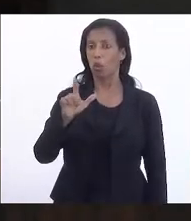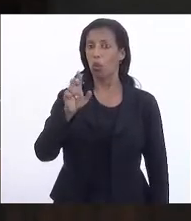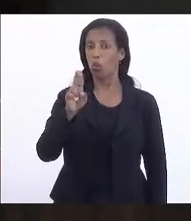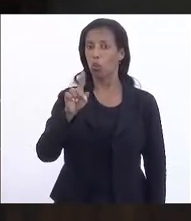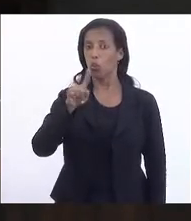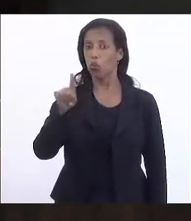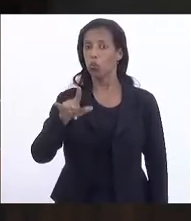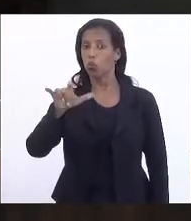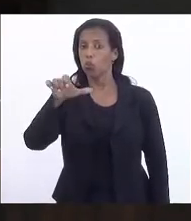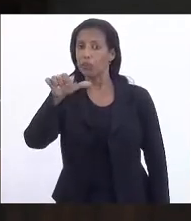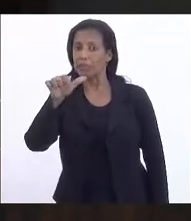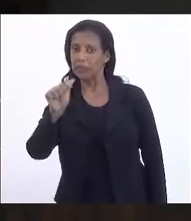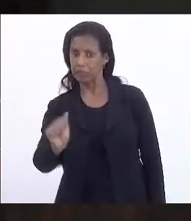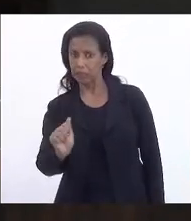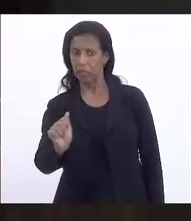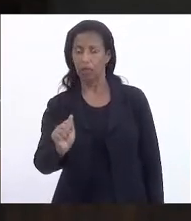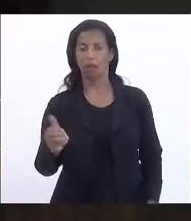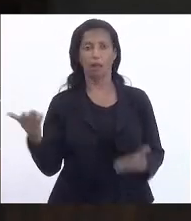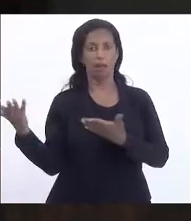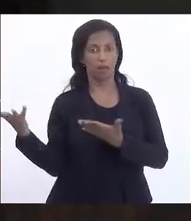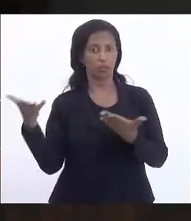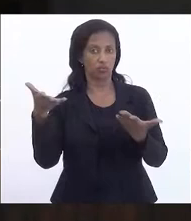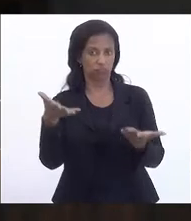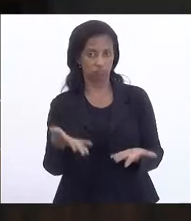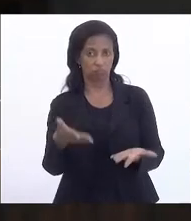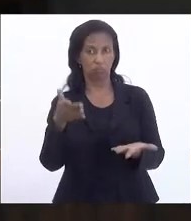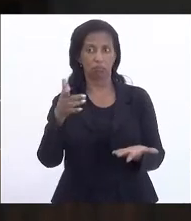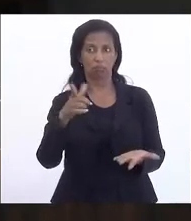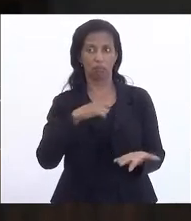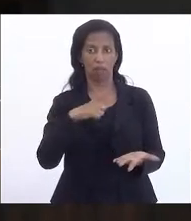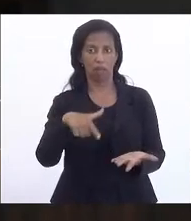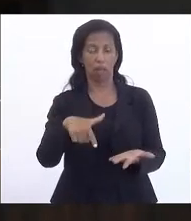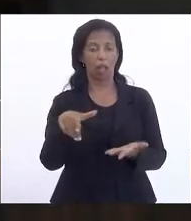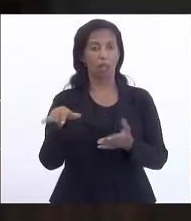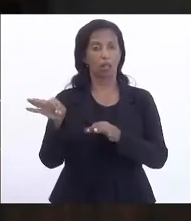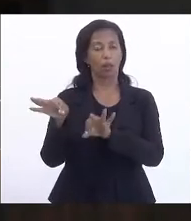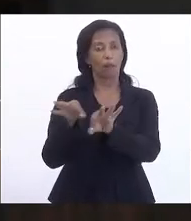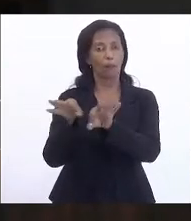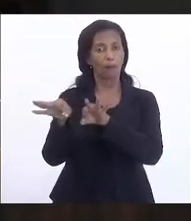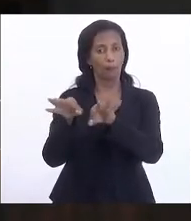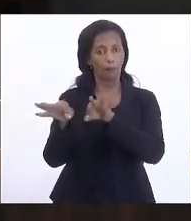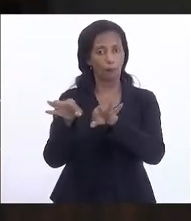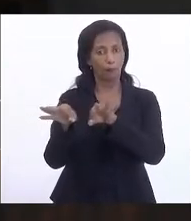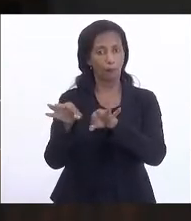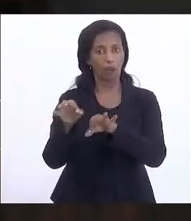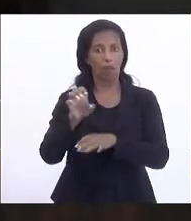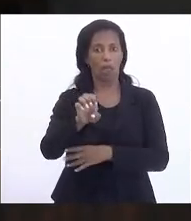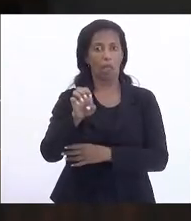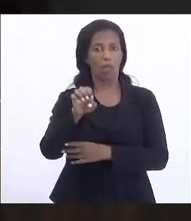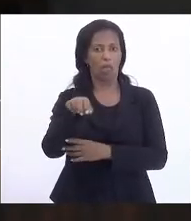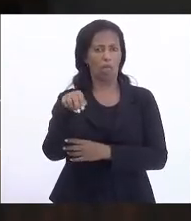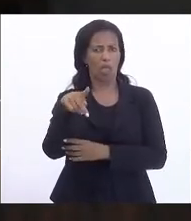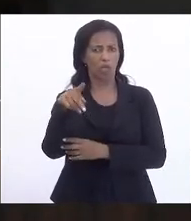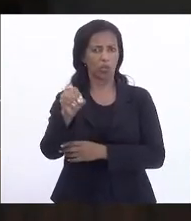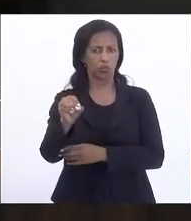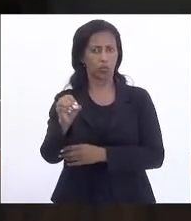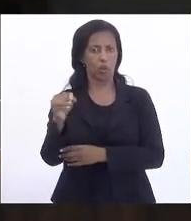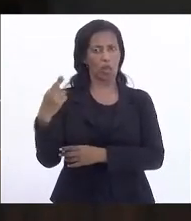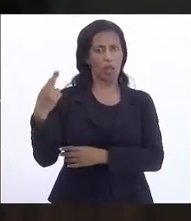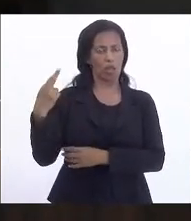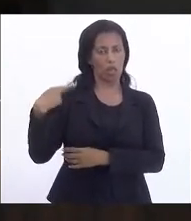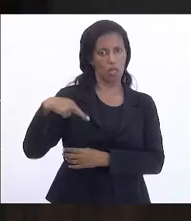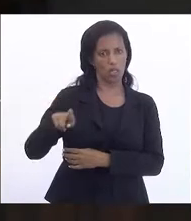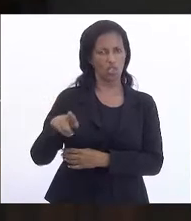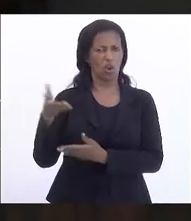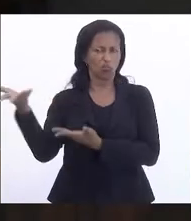ela está conosco aqui na Assembleia, ela tem um programa chamado Expo Religião, já levou o